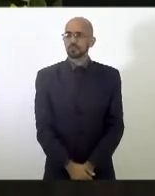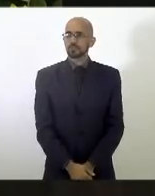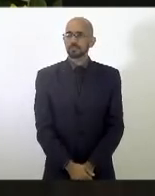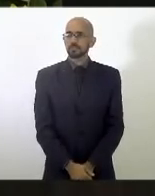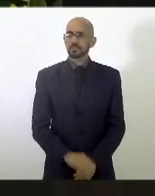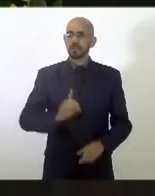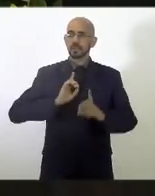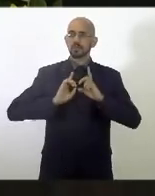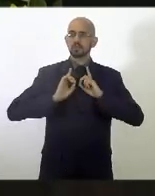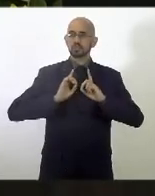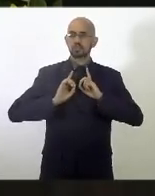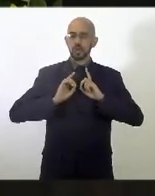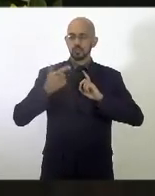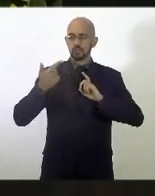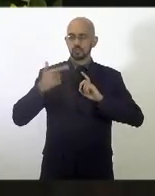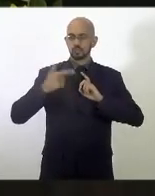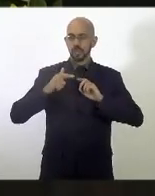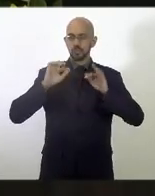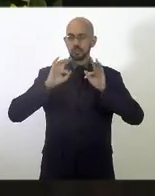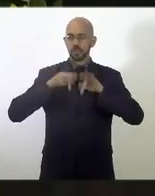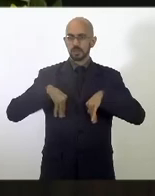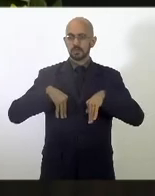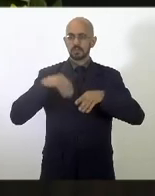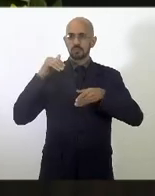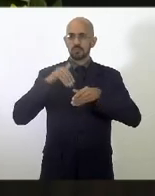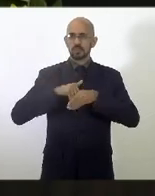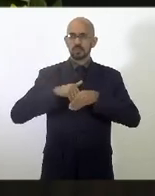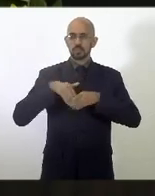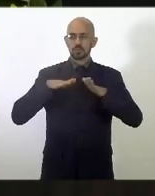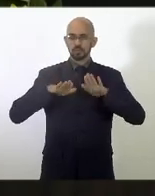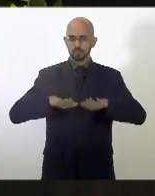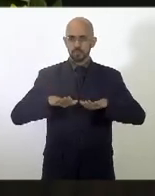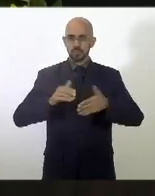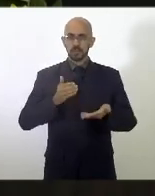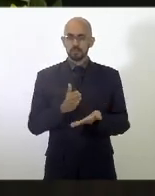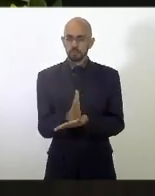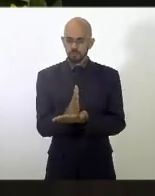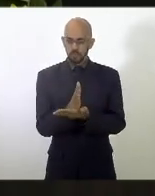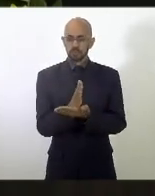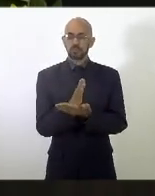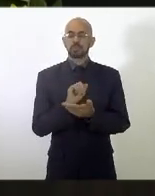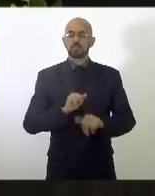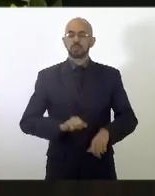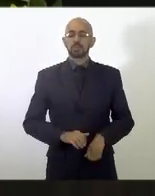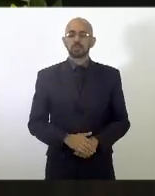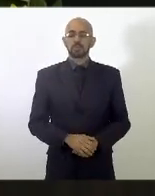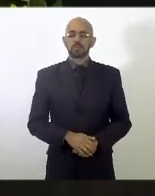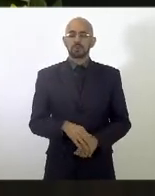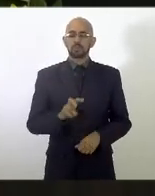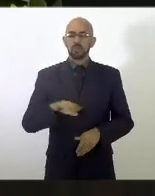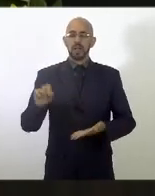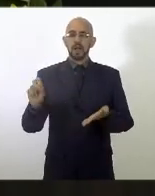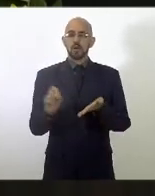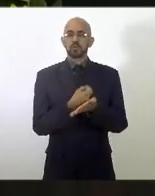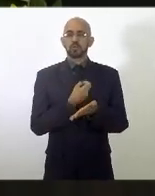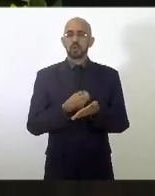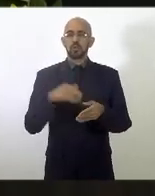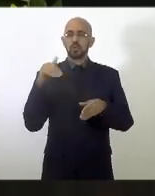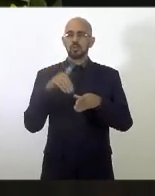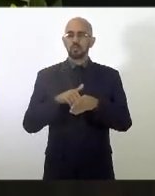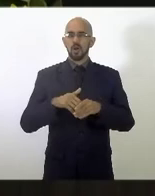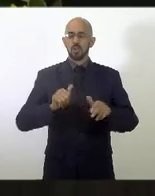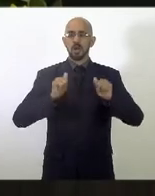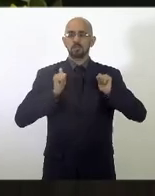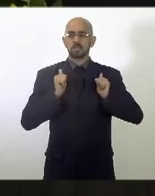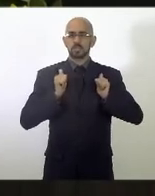Em discussão, não havendo queira discutir, encerra a discussão. Em votação, os senhores que aprovam permaneçam como estão aprovados. Vai autógrafo com voto pela abstenção